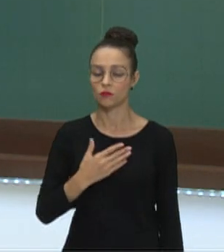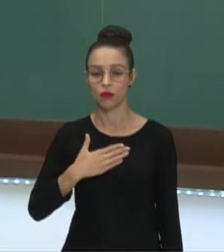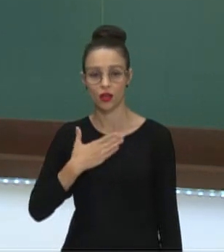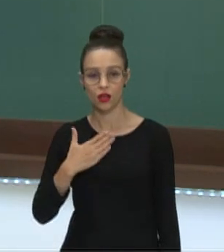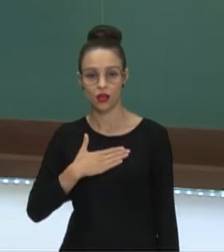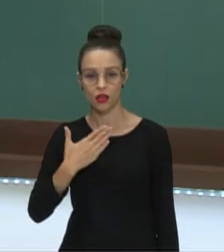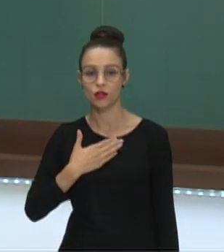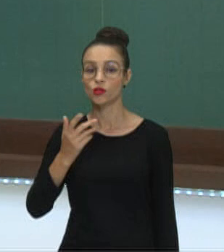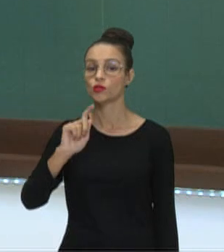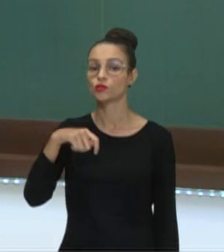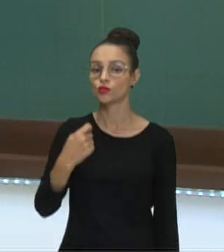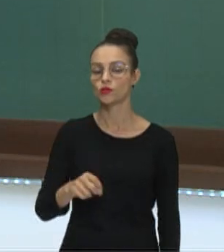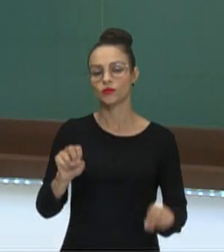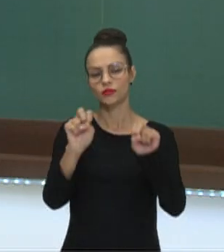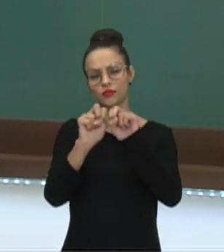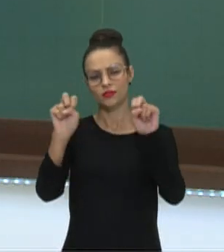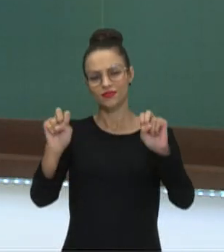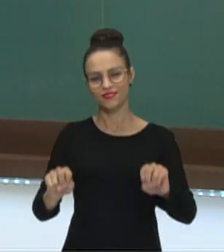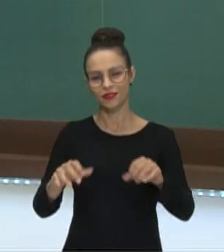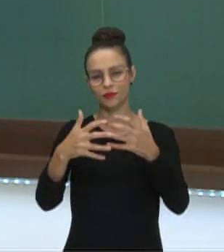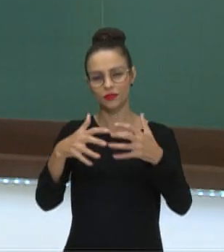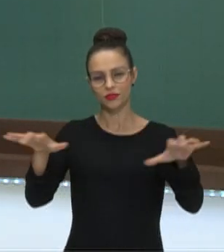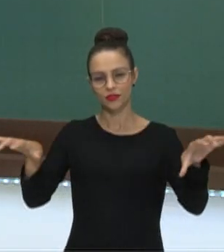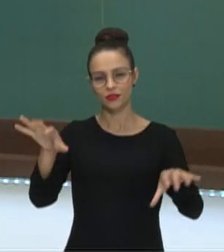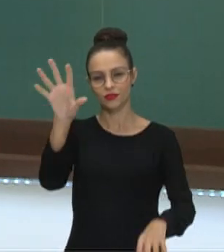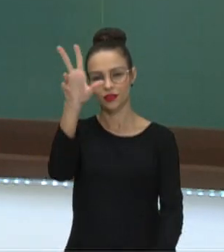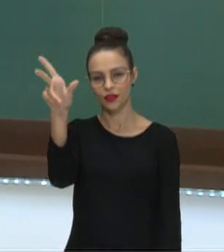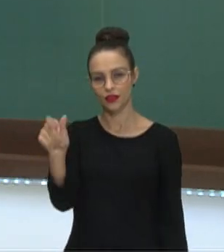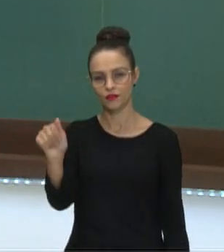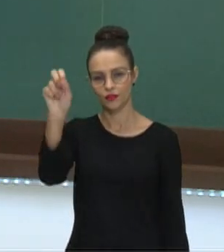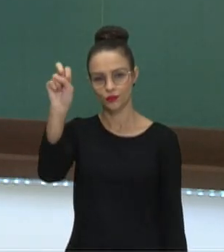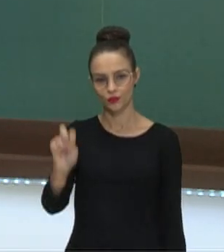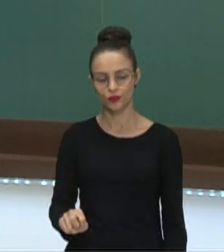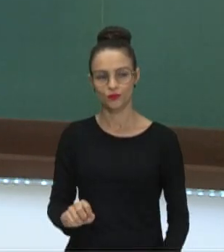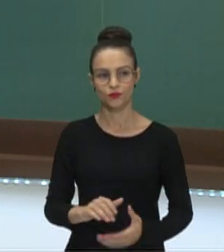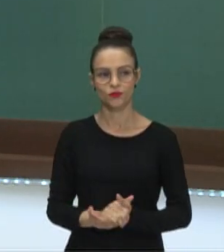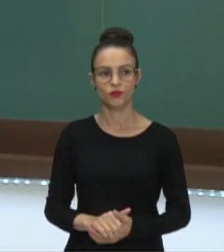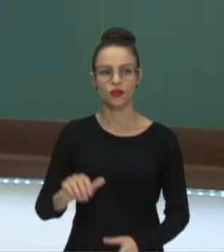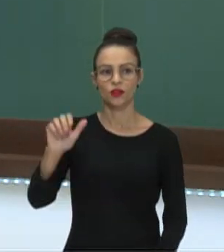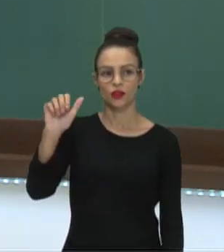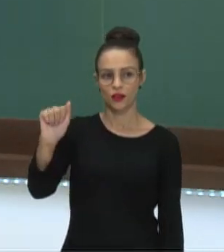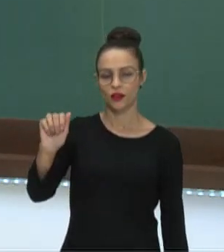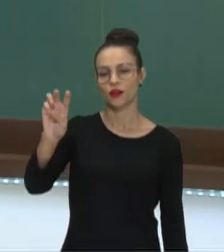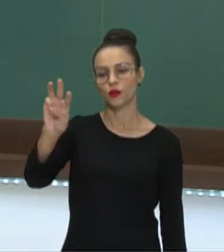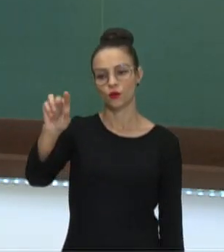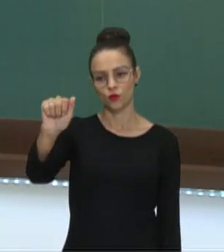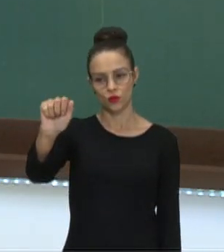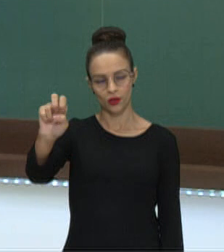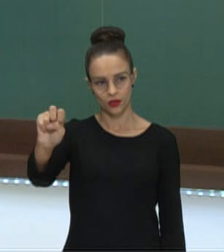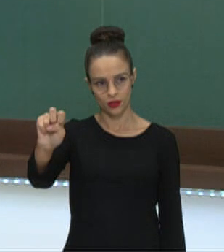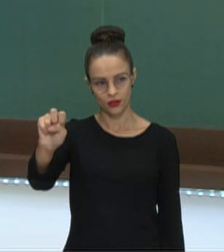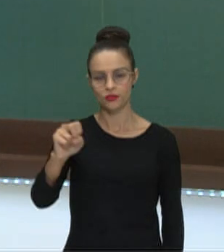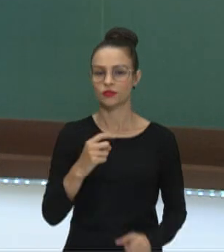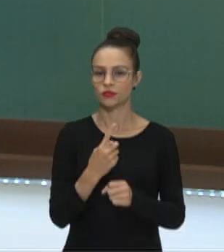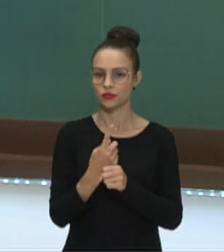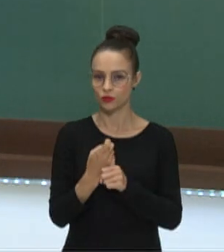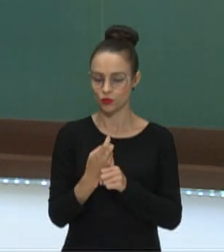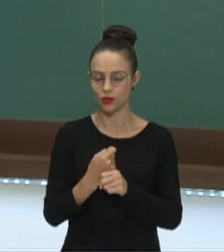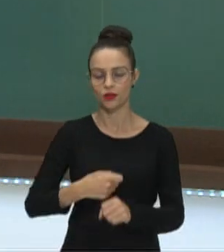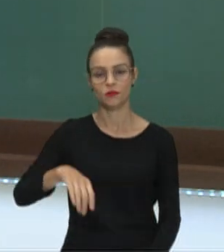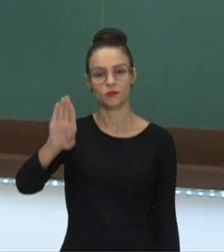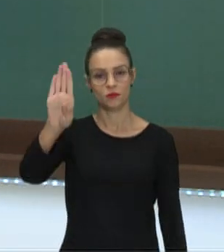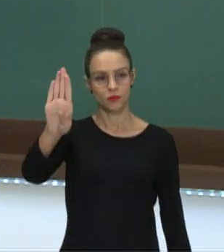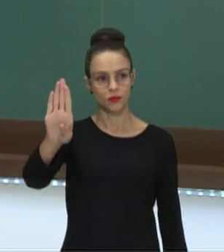surpresos sobre o sistema de segregação na África do Sul. Ok? Então, letra A, was, singular.